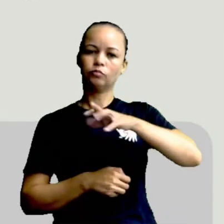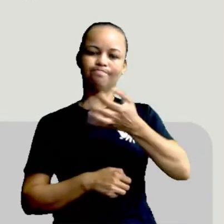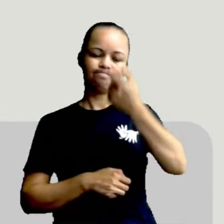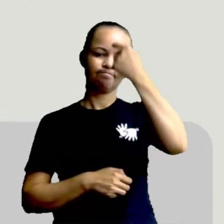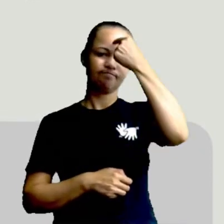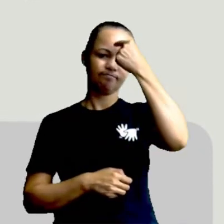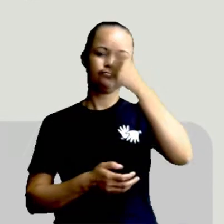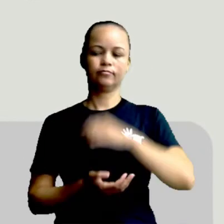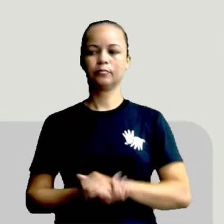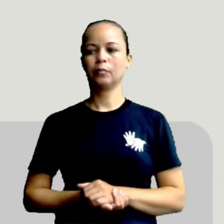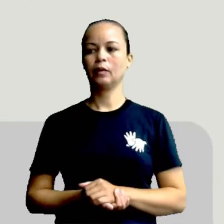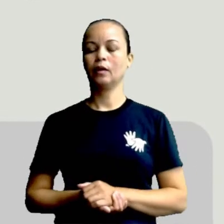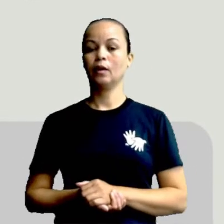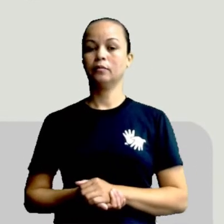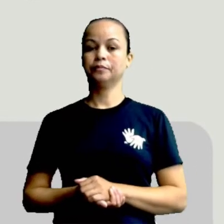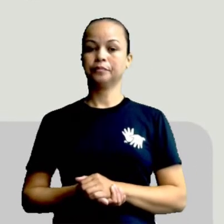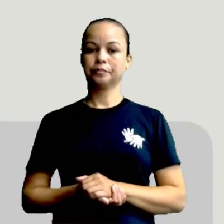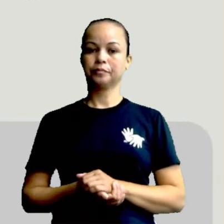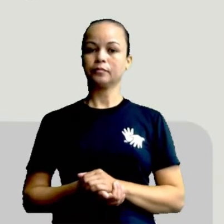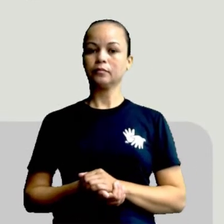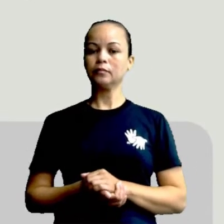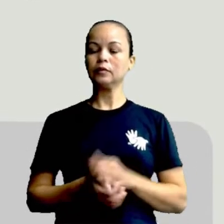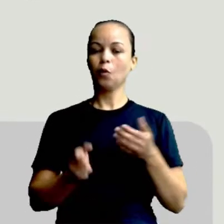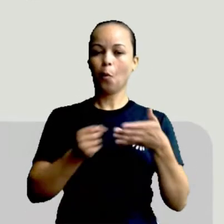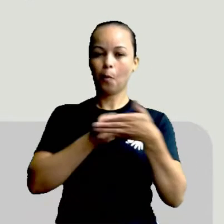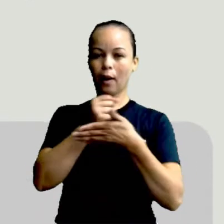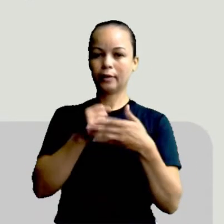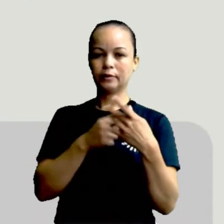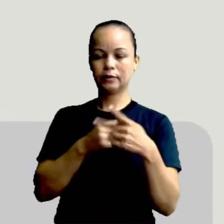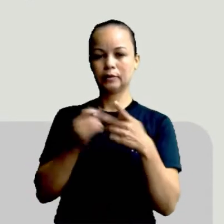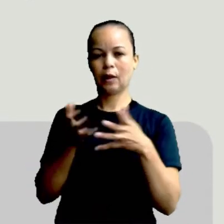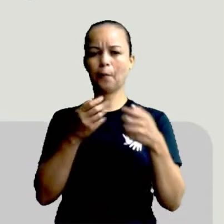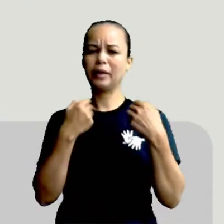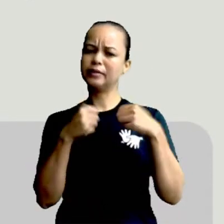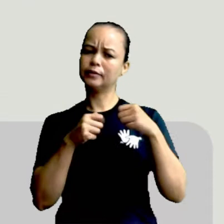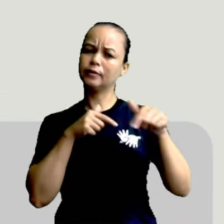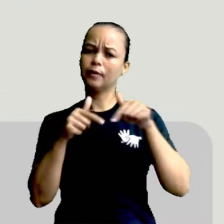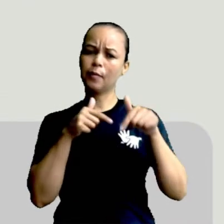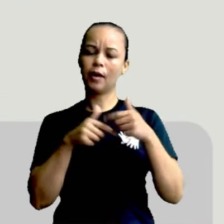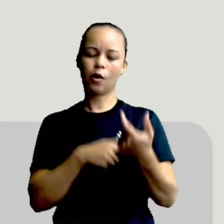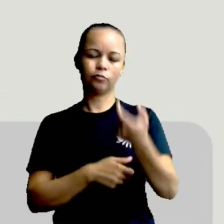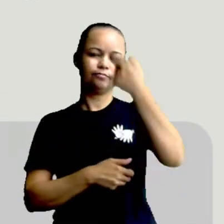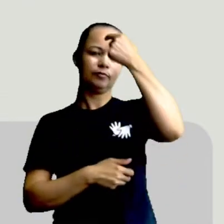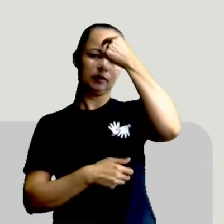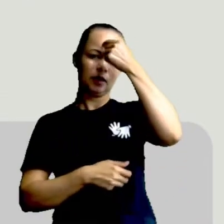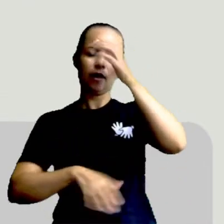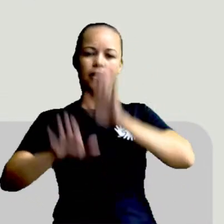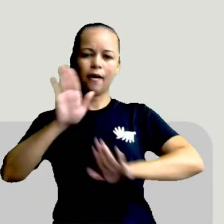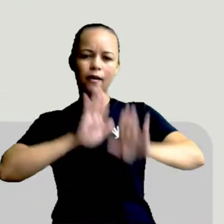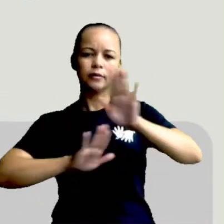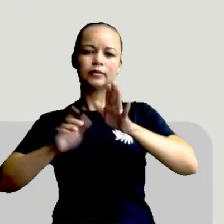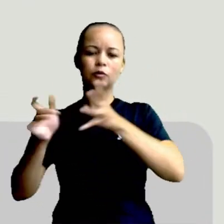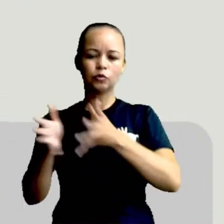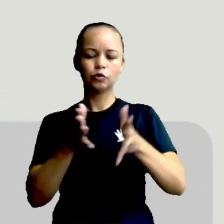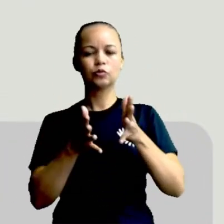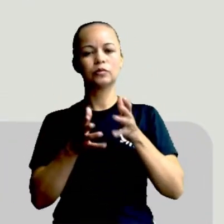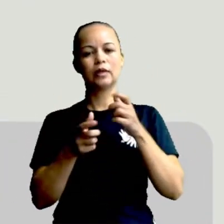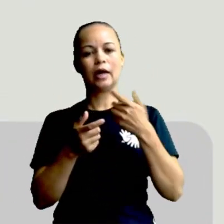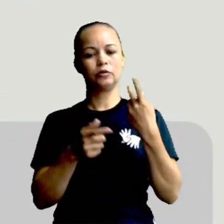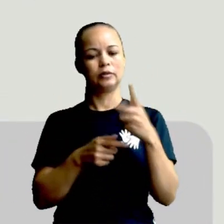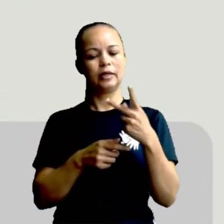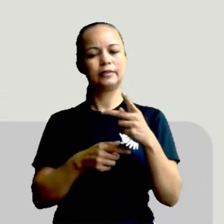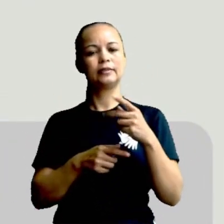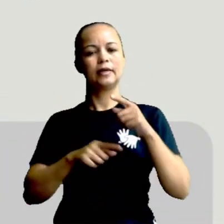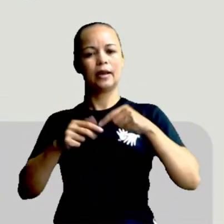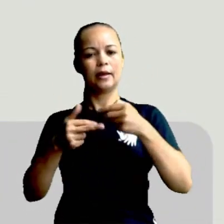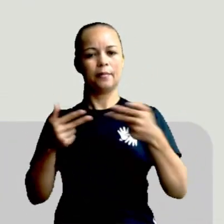dados descritos, e aí a gente tem que trabalhar essa conscientização em relação aos cuidados e à preservação desse elemento vital